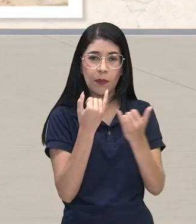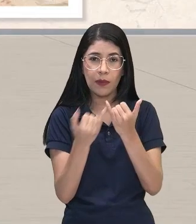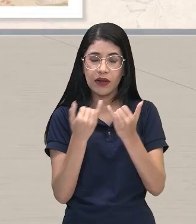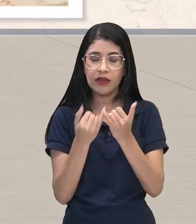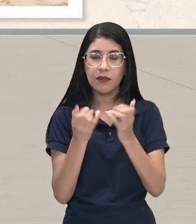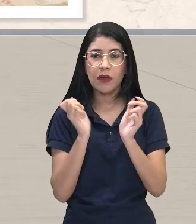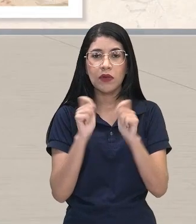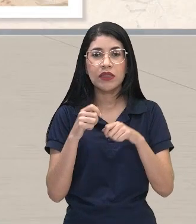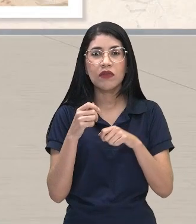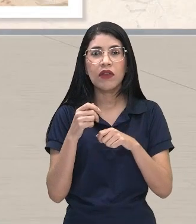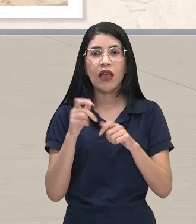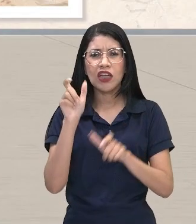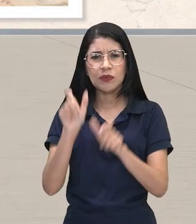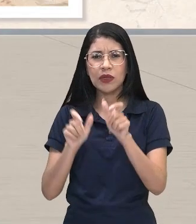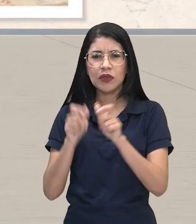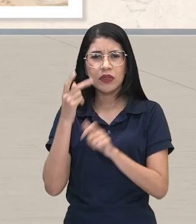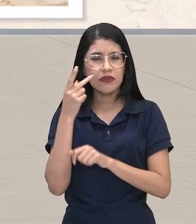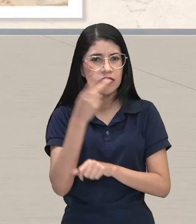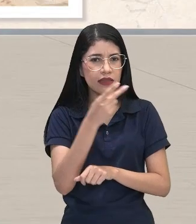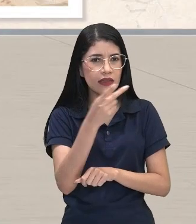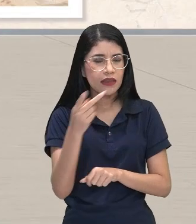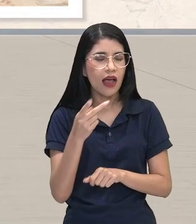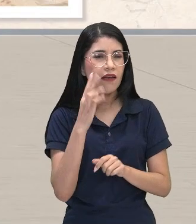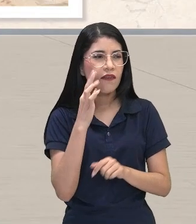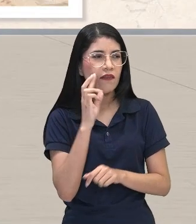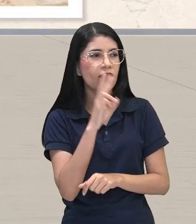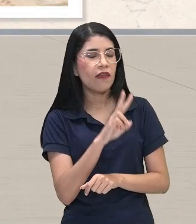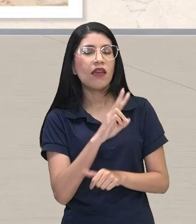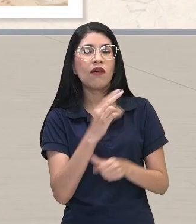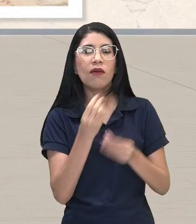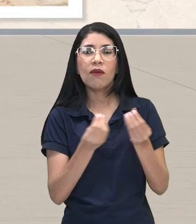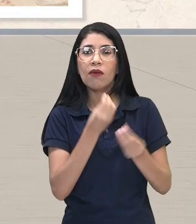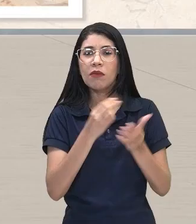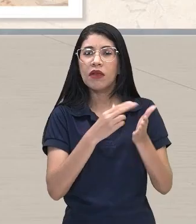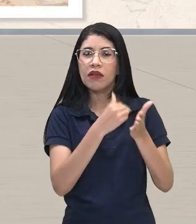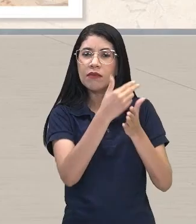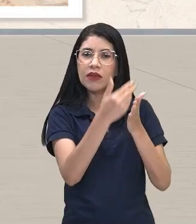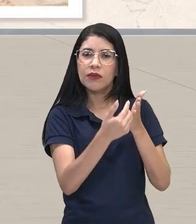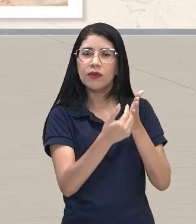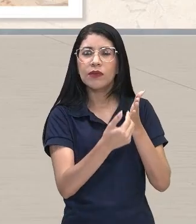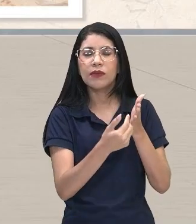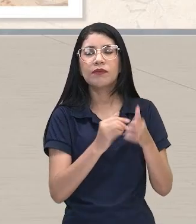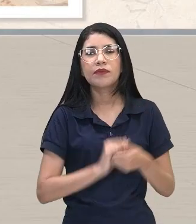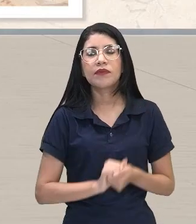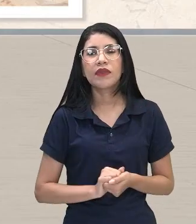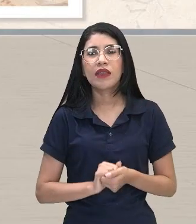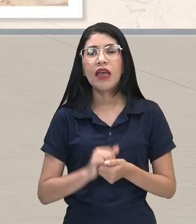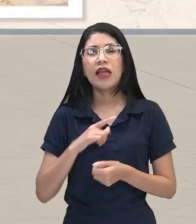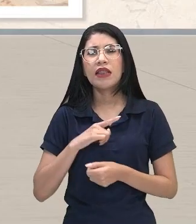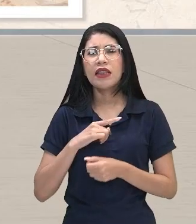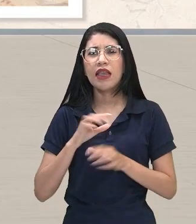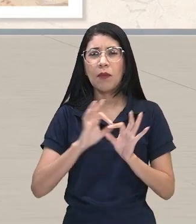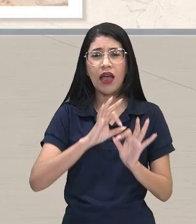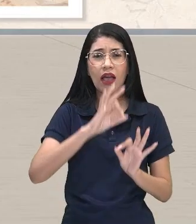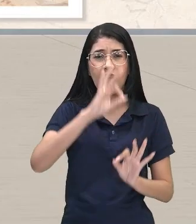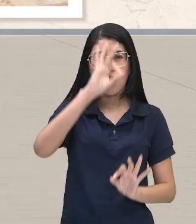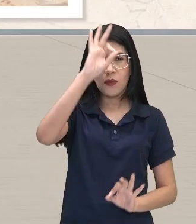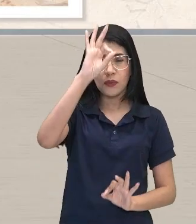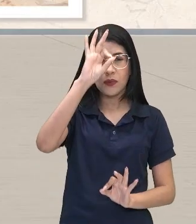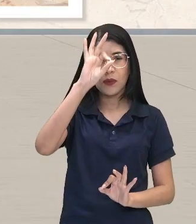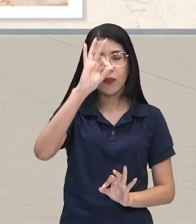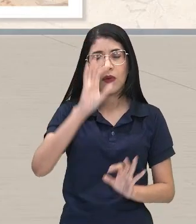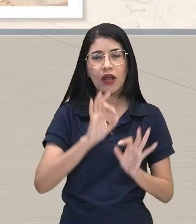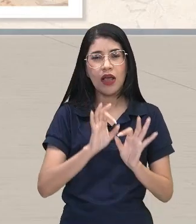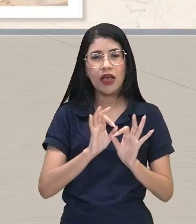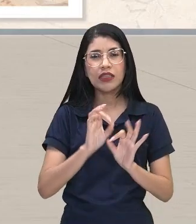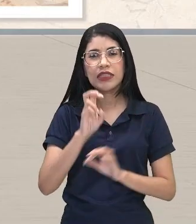possa penetrar, olhar e verificar essas pinturas. Elas têm aproximadamente 5 metros de